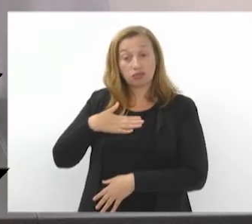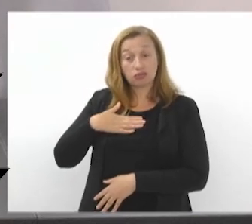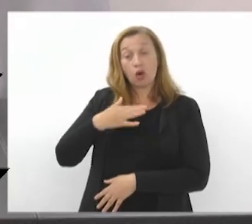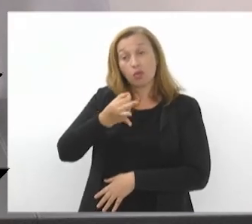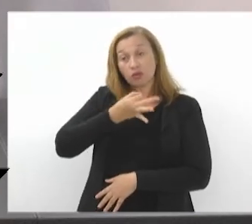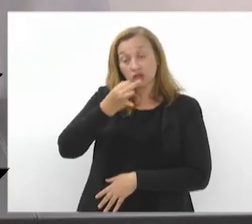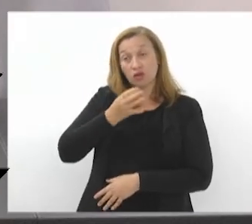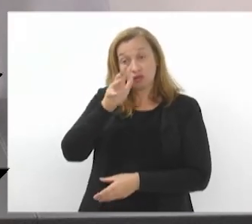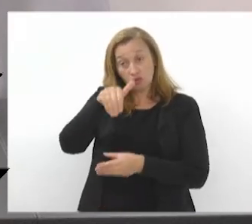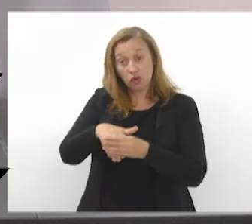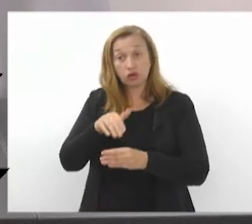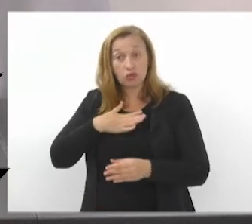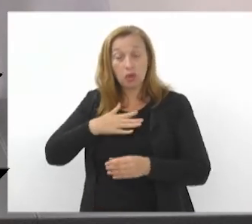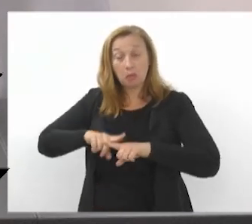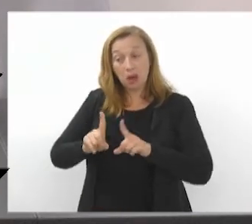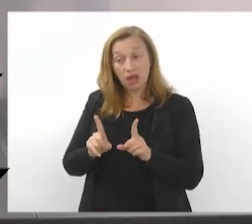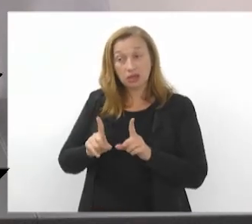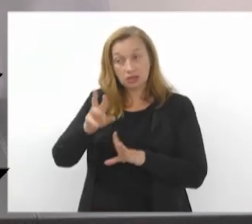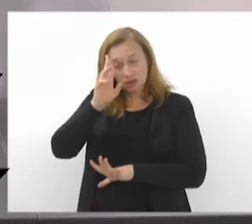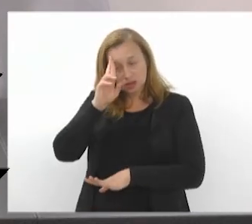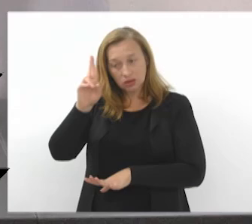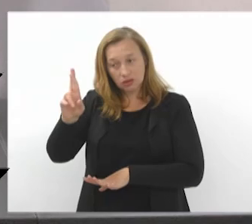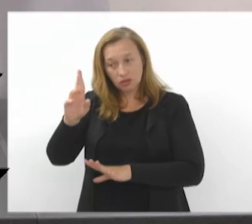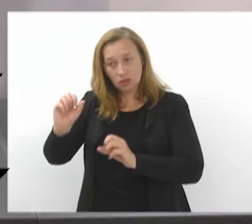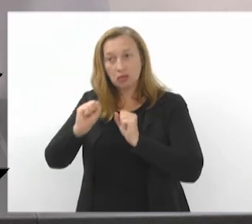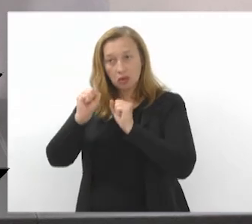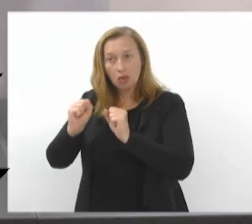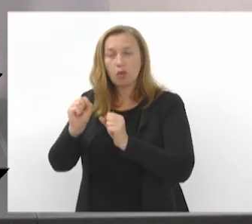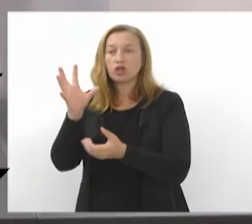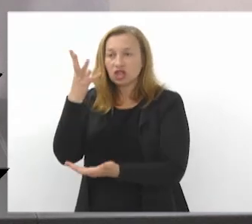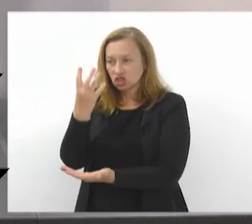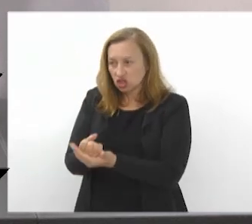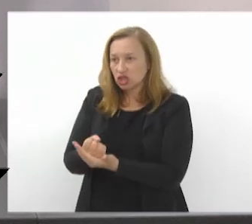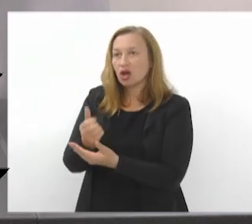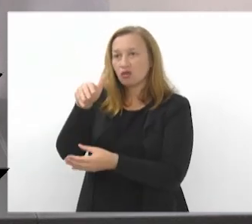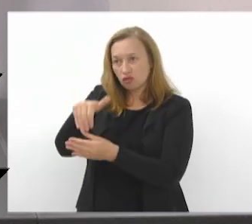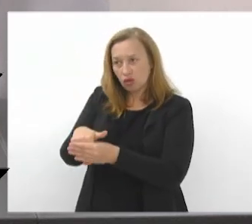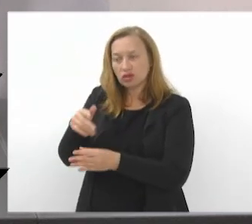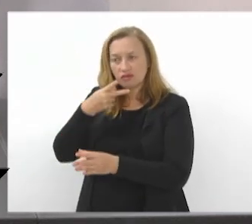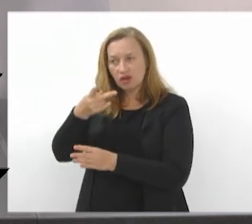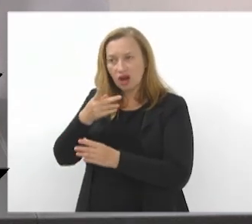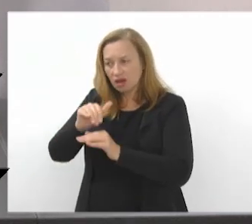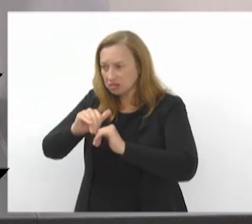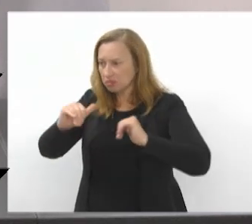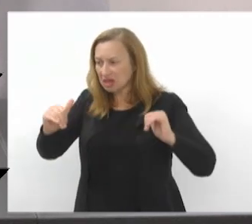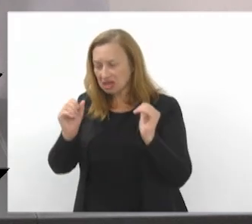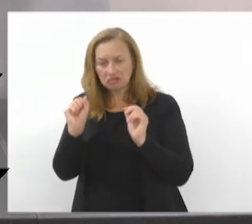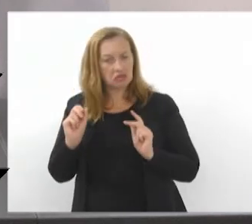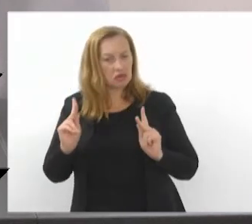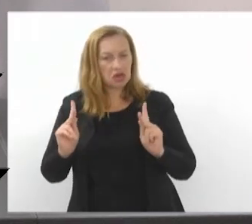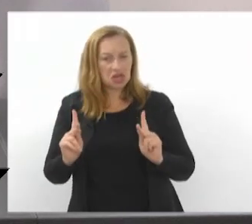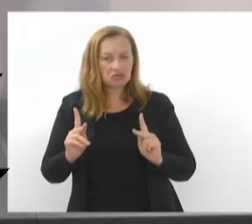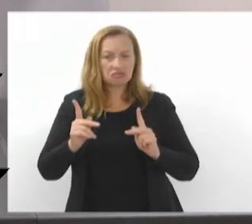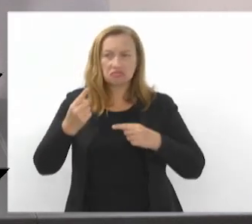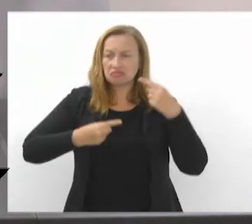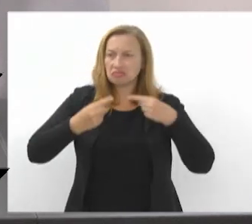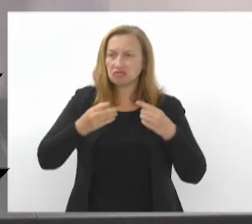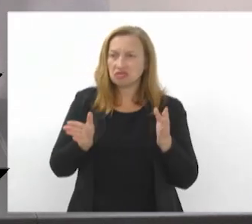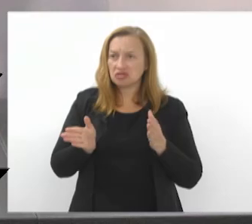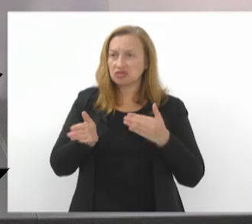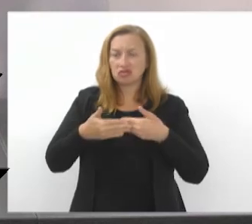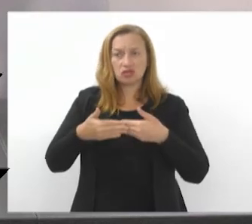o meu voto, mas Vossa Excelência pode, se quiser registrar o voto em apartado, a gente encerra a discussão e vai para a